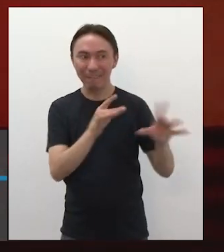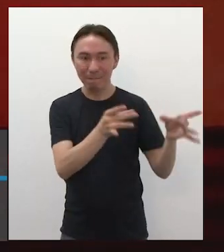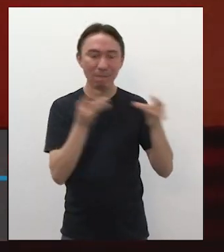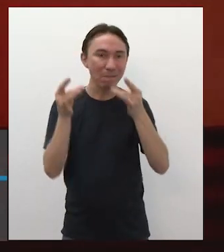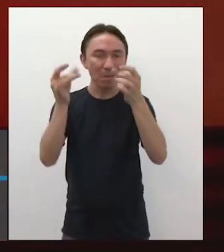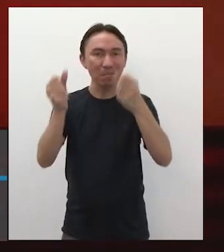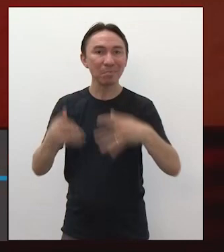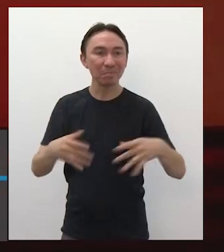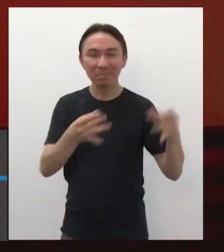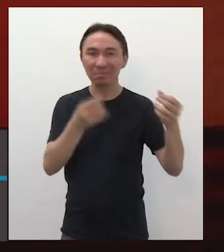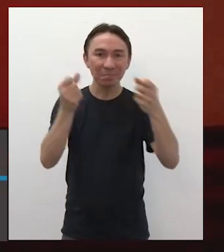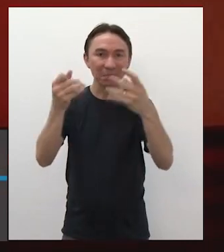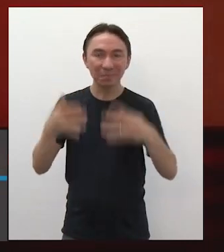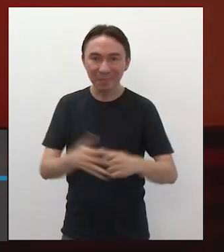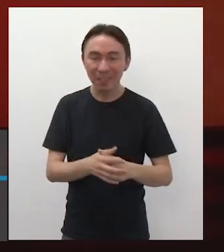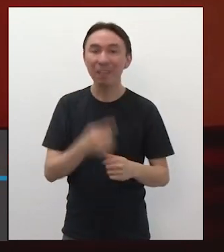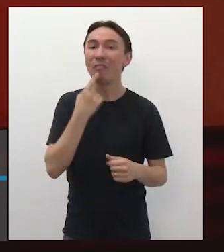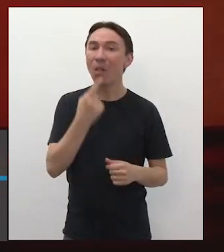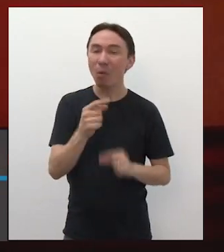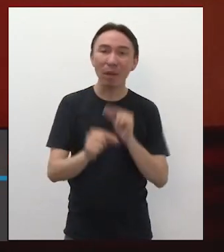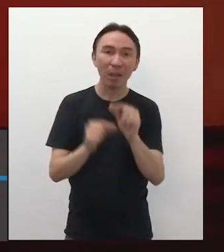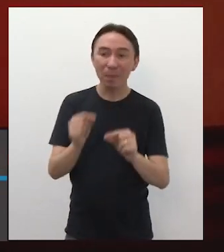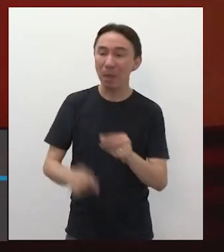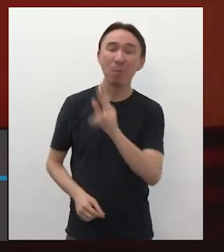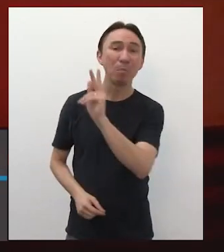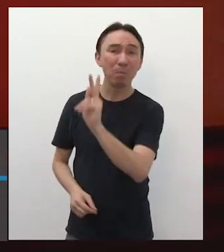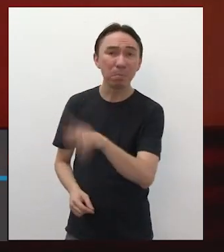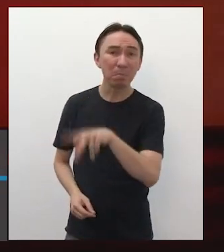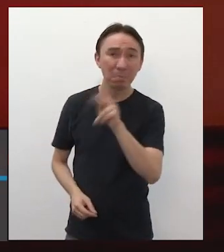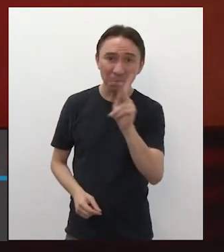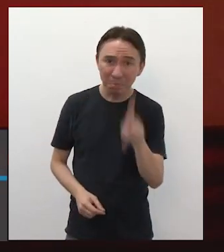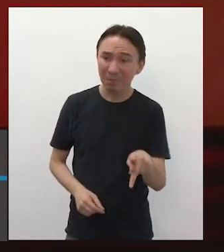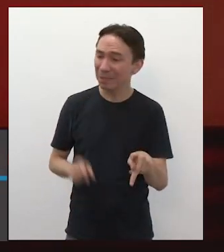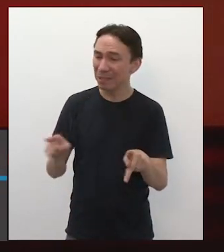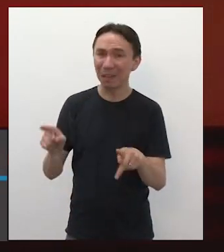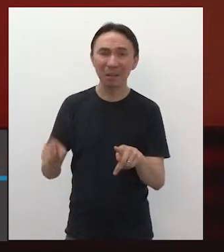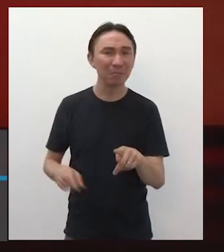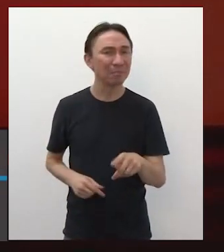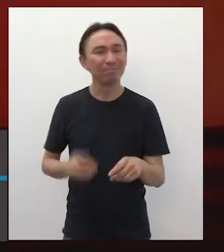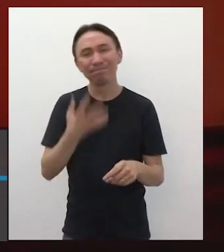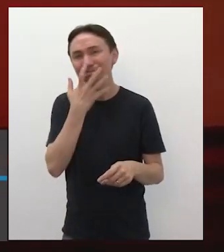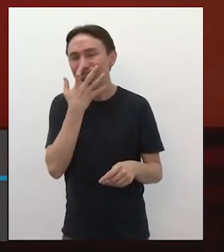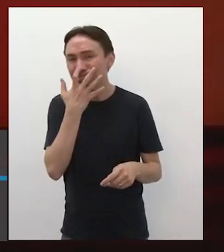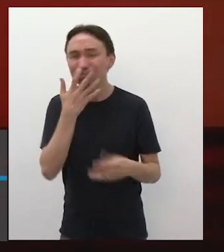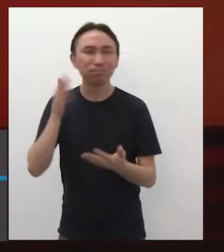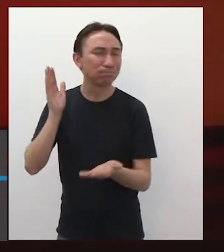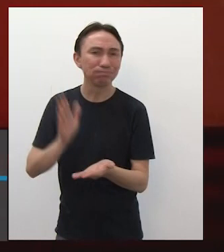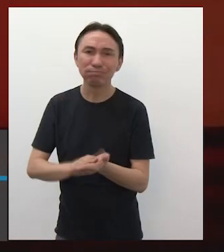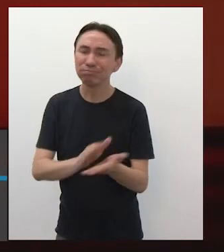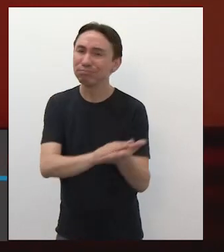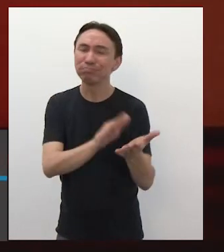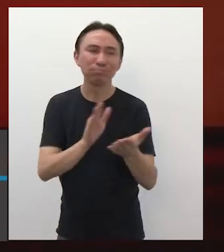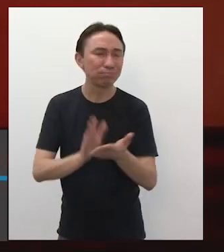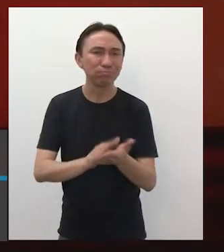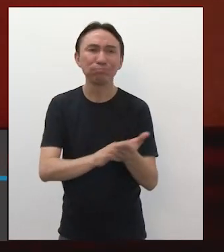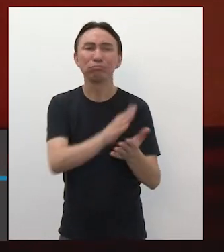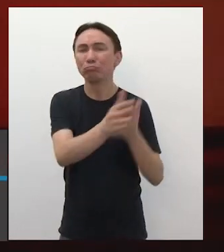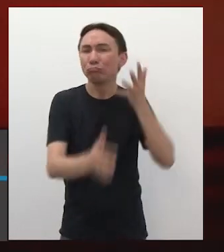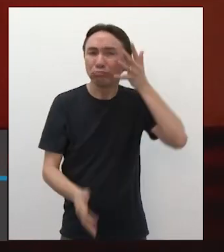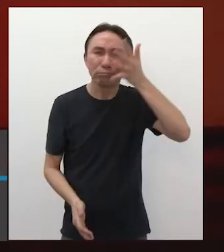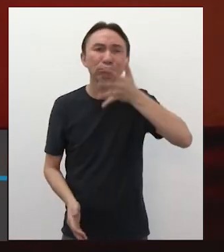professores elogiaram bastante, elogiaram muito a sua fala, se sentiram contemplados Que